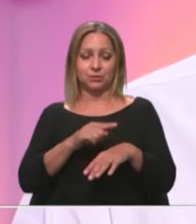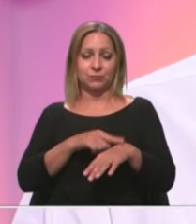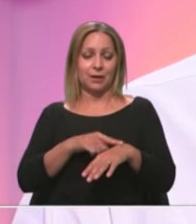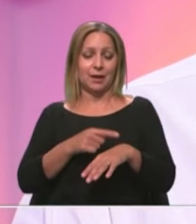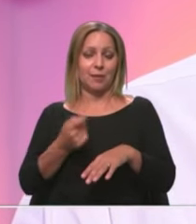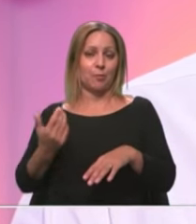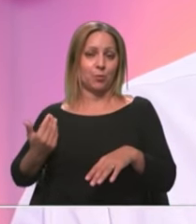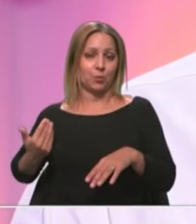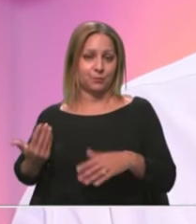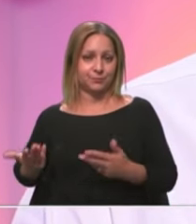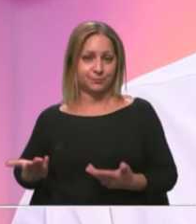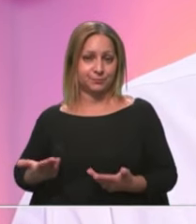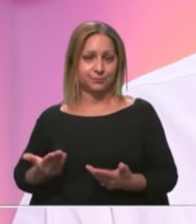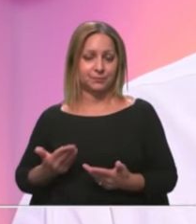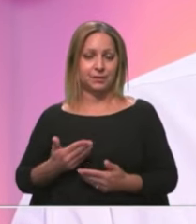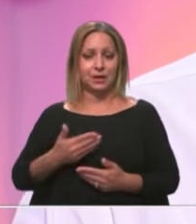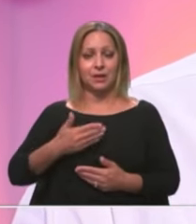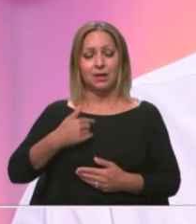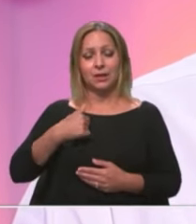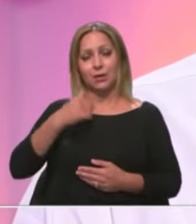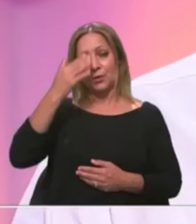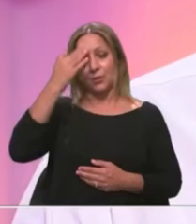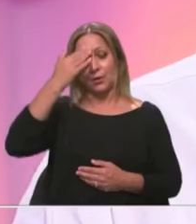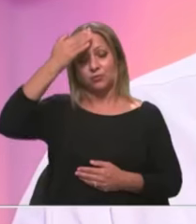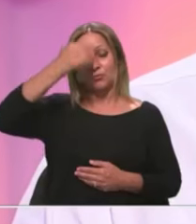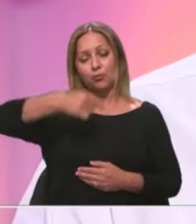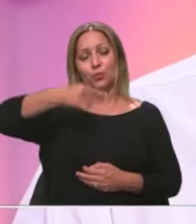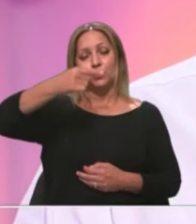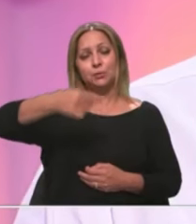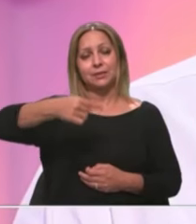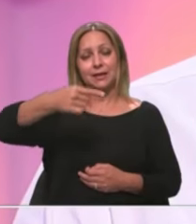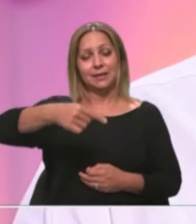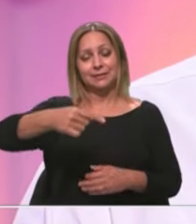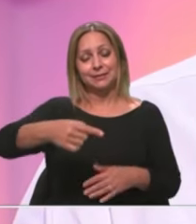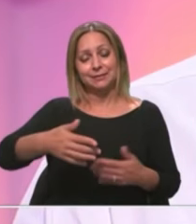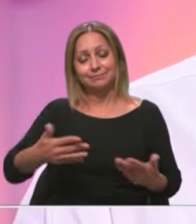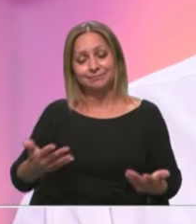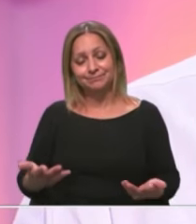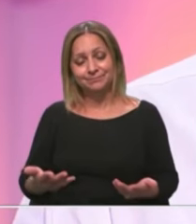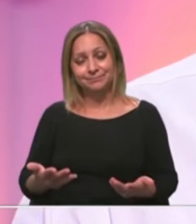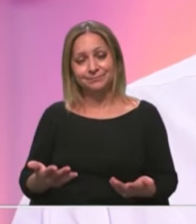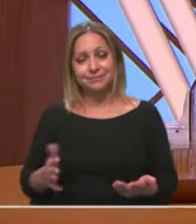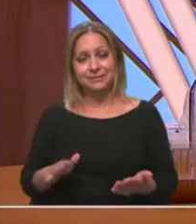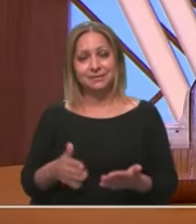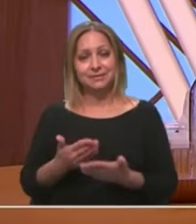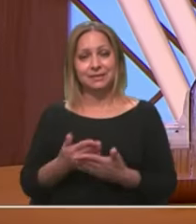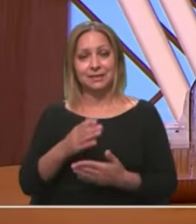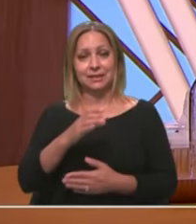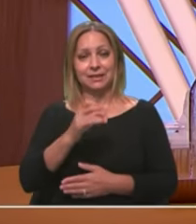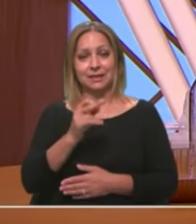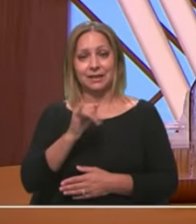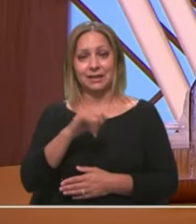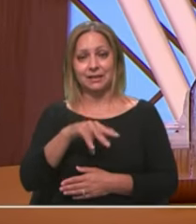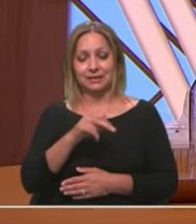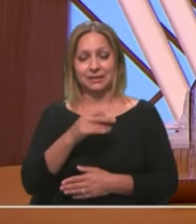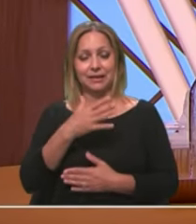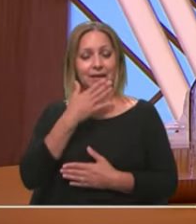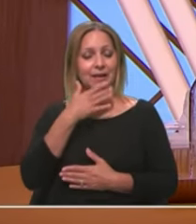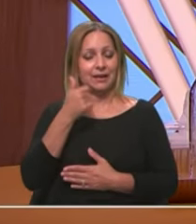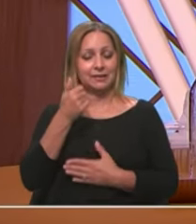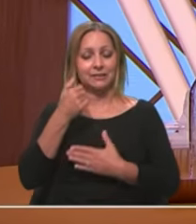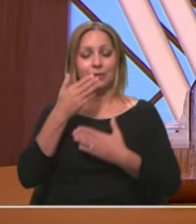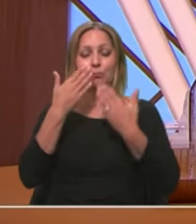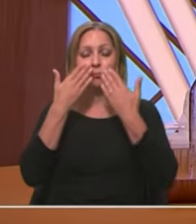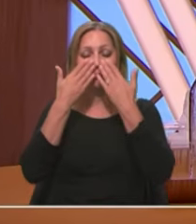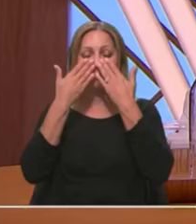recente foi o dia a dia que nos tramou a Vida do dia a dia e a Carina é Lindíssima por dentro e por fora só